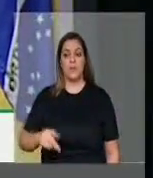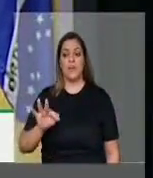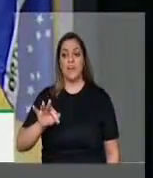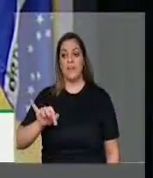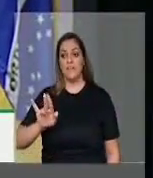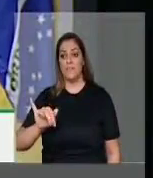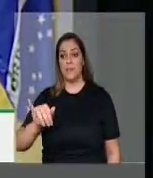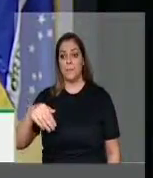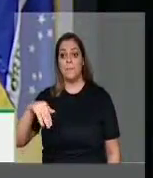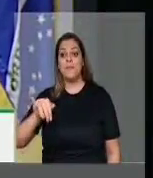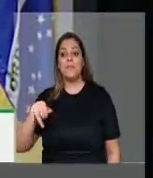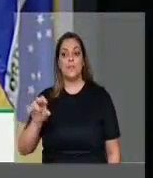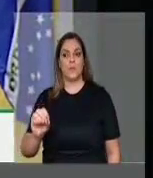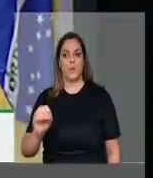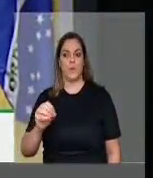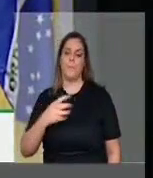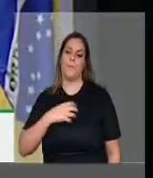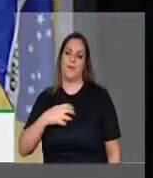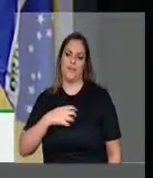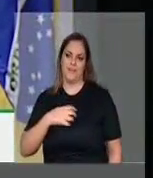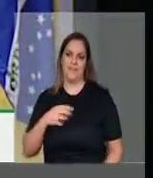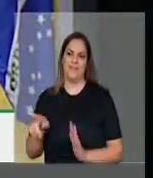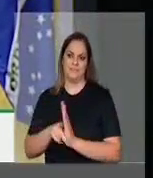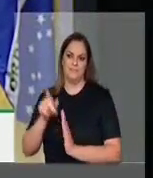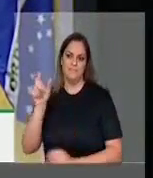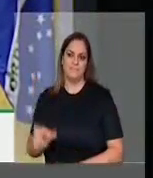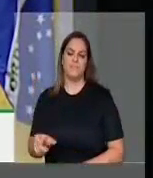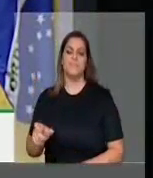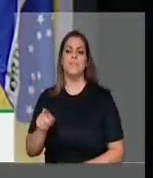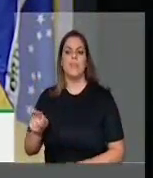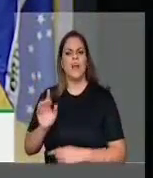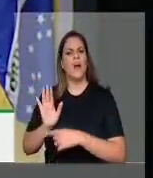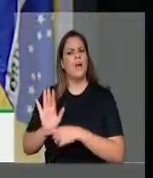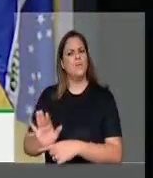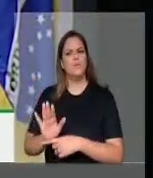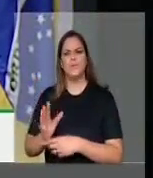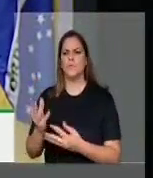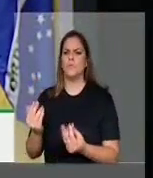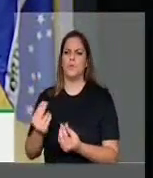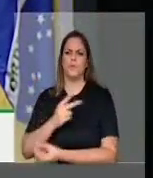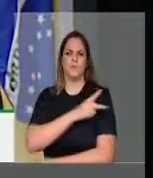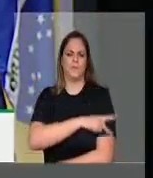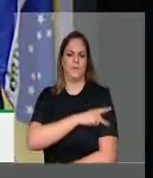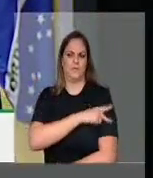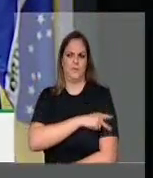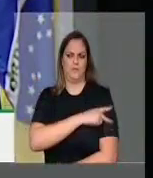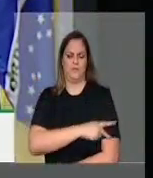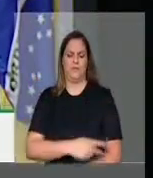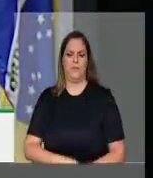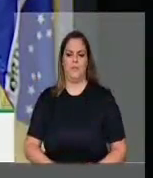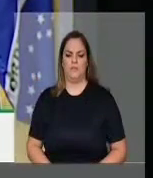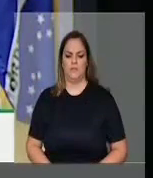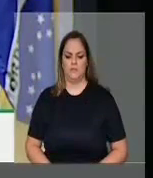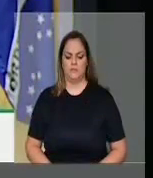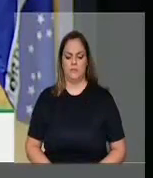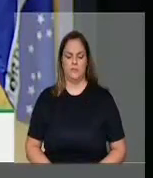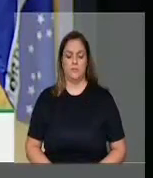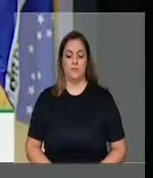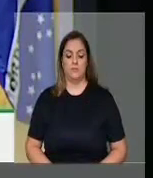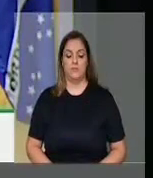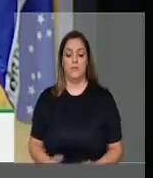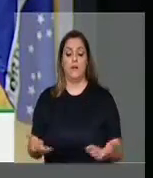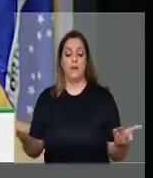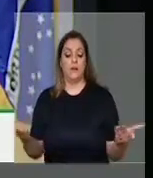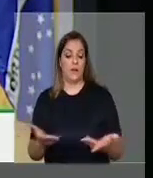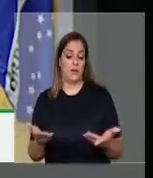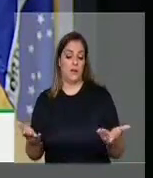grande baiano que foi grande colaborador desse programa lá no Piauí com a Mary Hanna. E agora nós